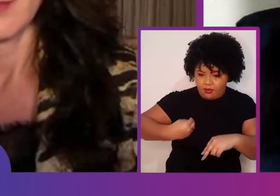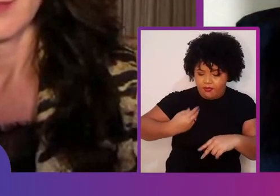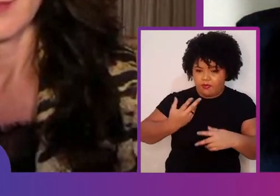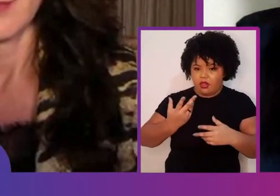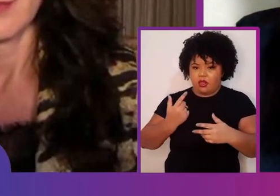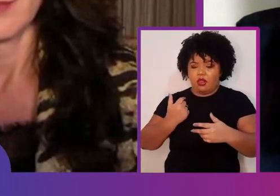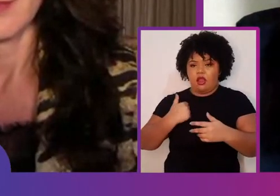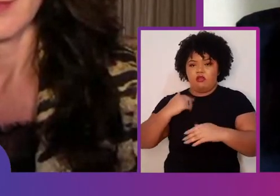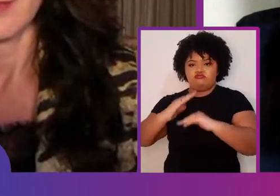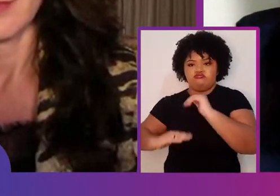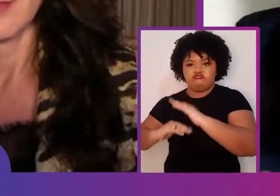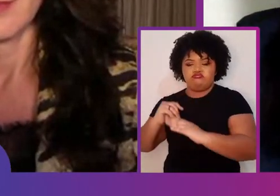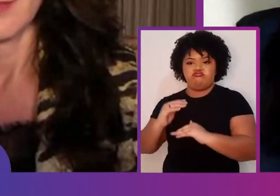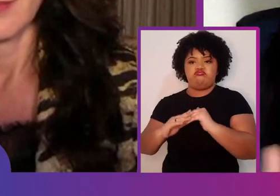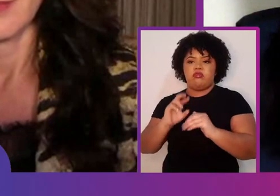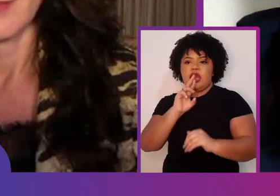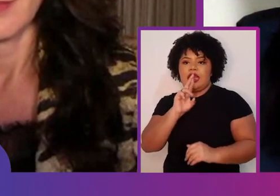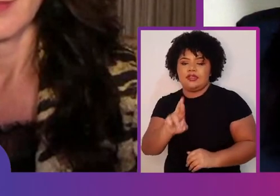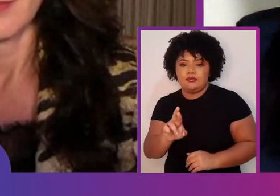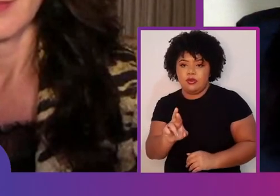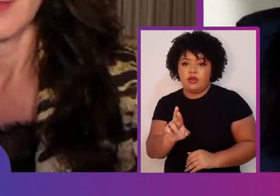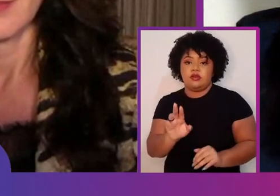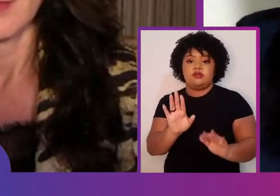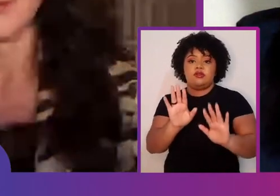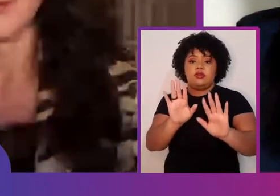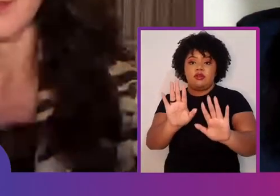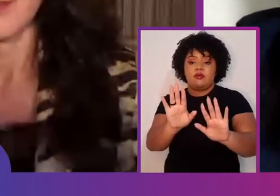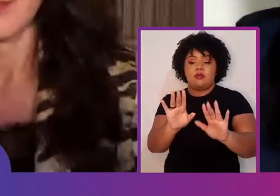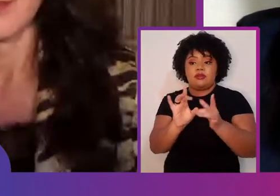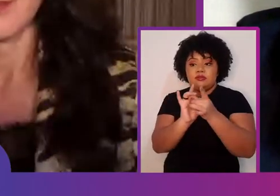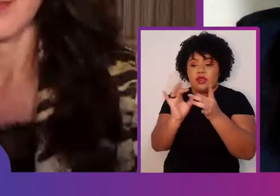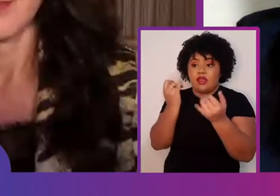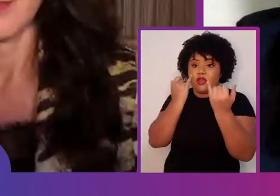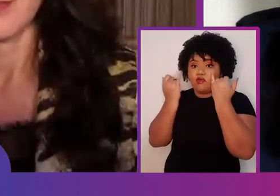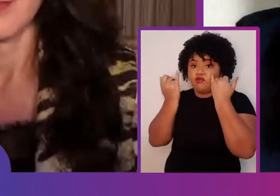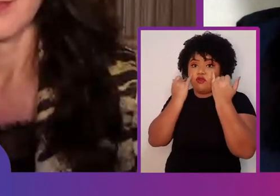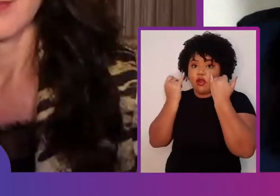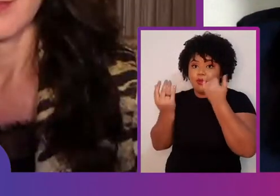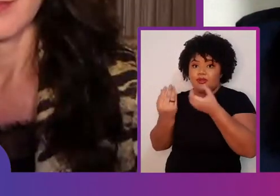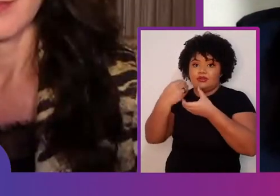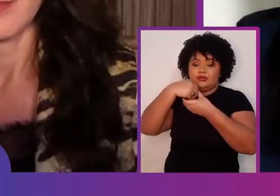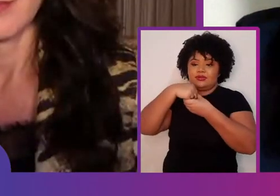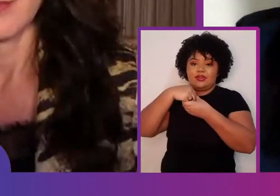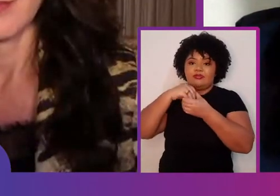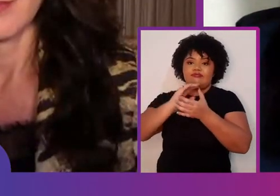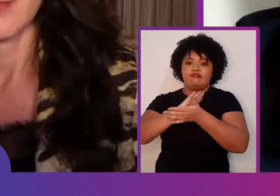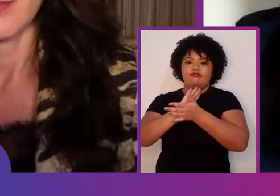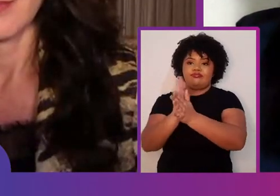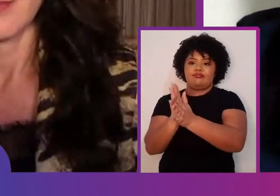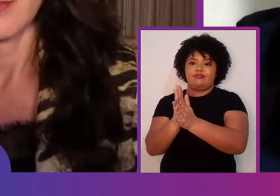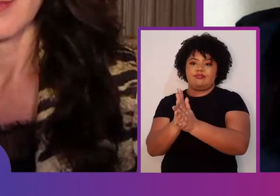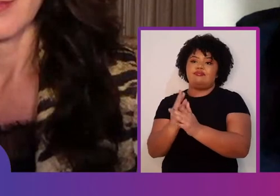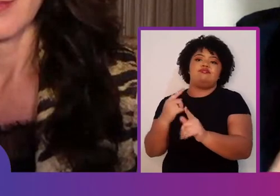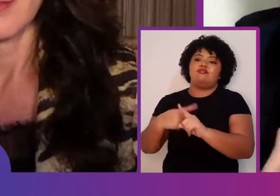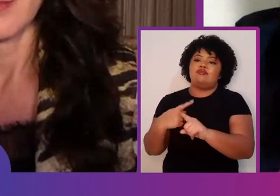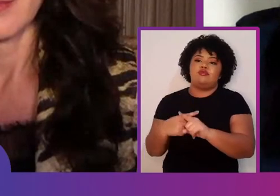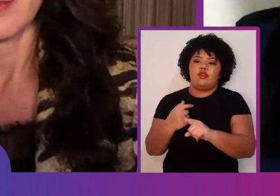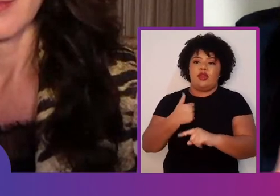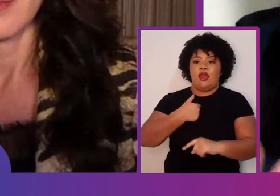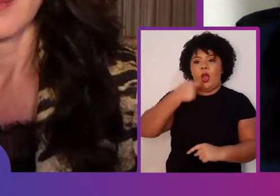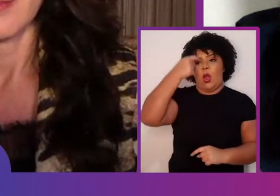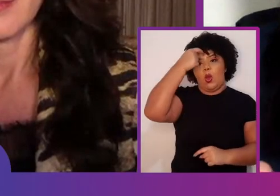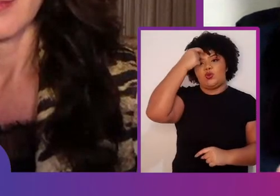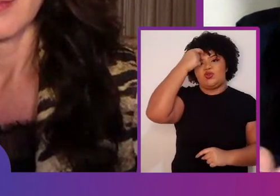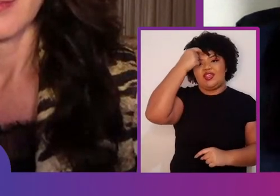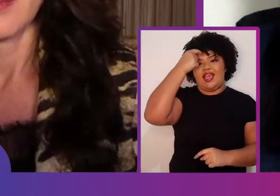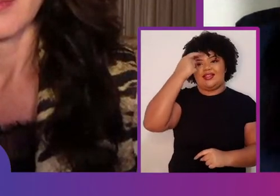à situação atual, e está permitindo que essa informação seja aniquilada por um agente consciente, né? A gente poderia dizer aqui que